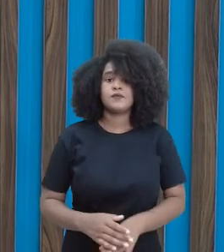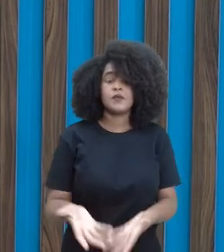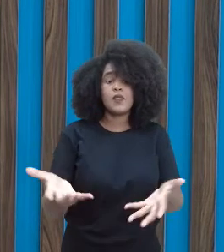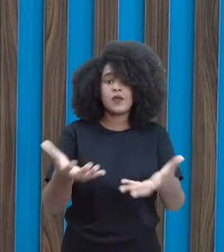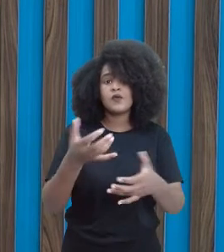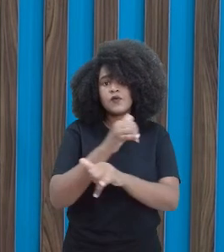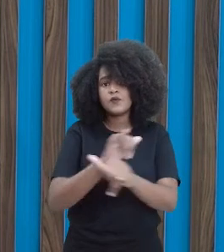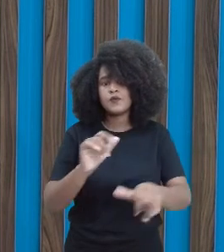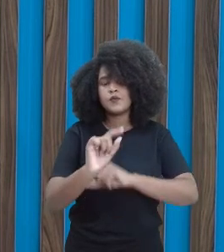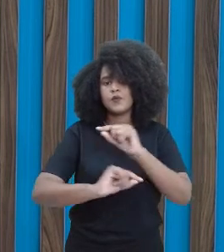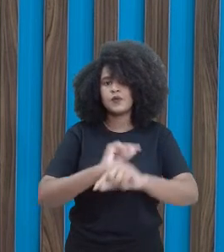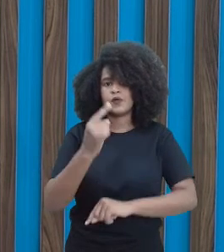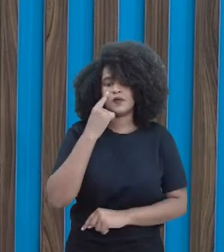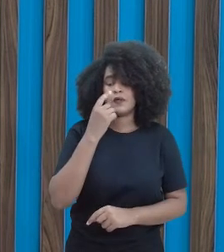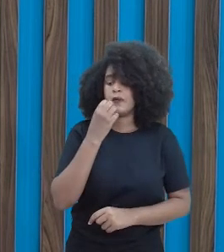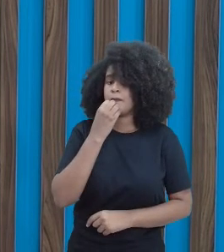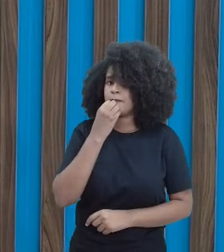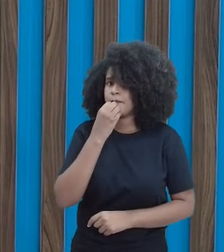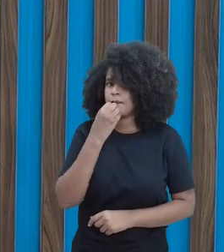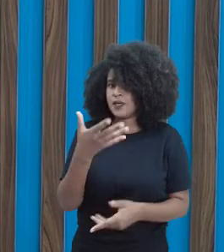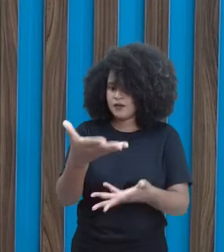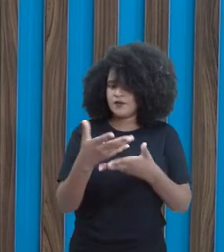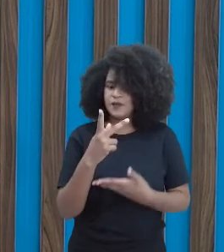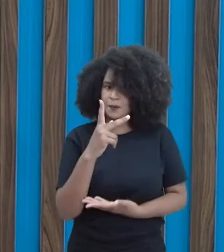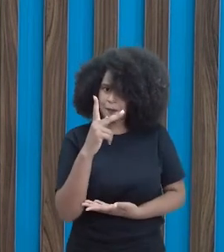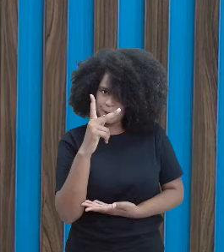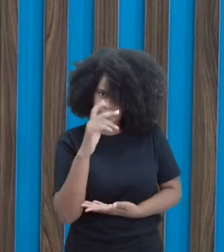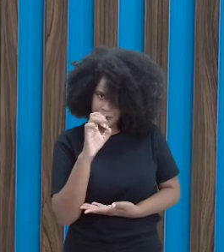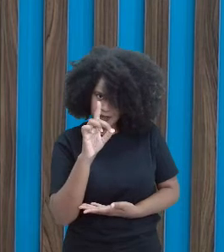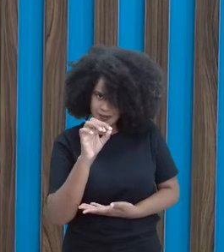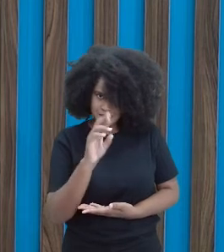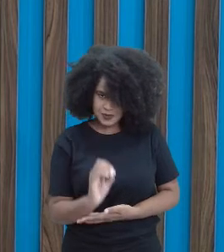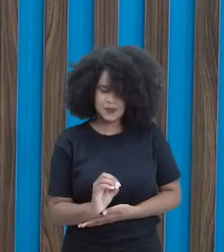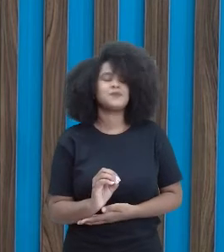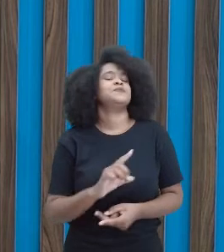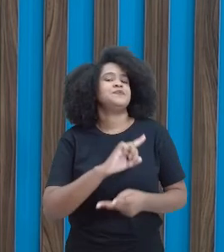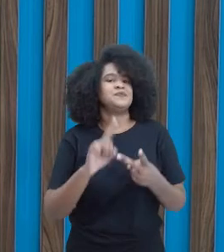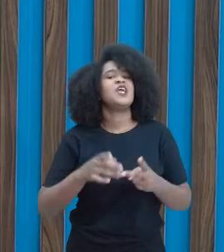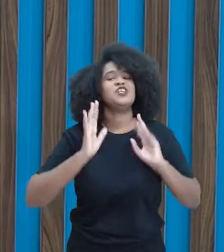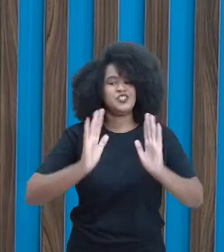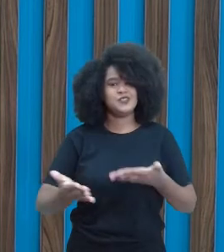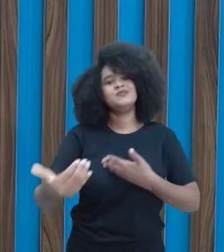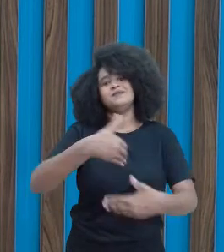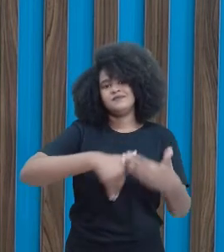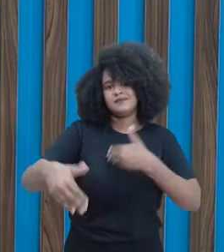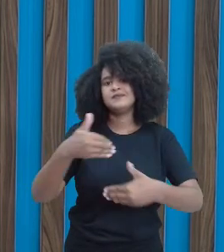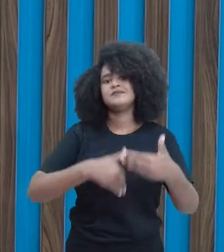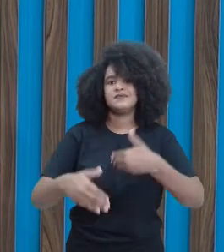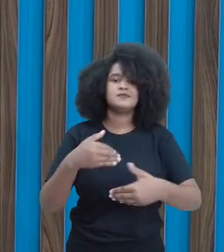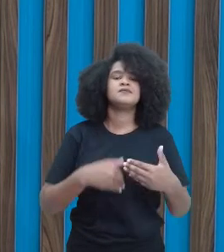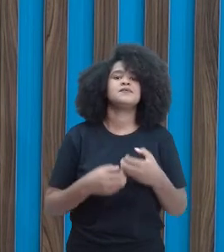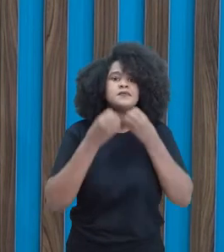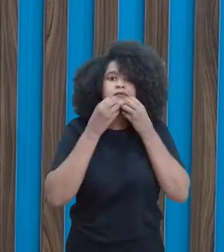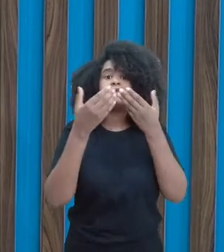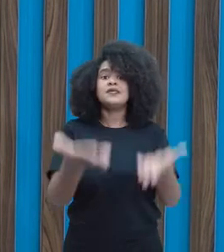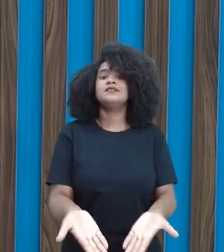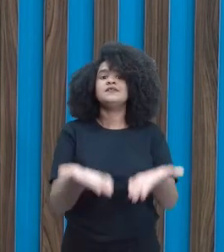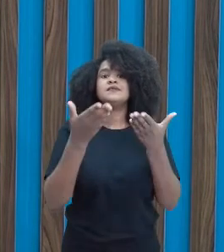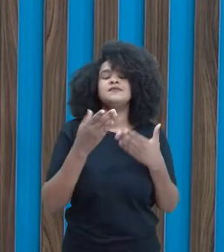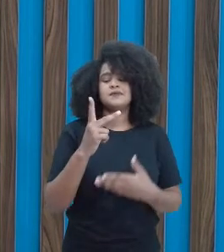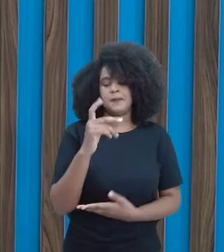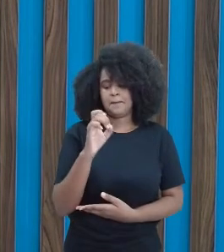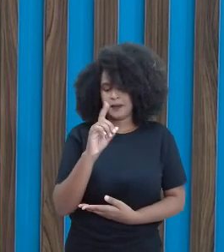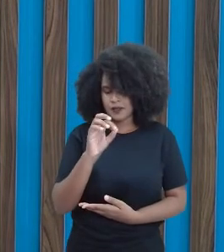falar. Bem-vindo aqui a Pedro, né? Opa! Pedro está aqui já interagindo conosco. Muito bem-vindo,